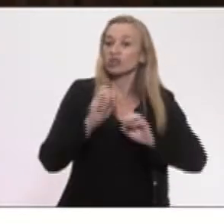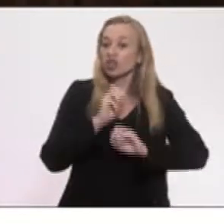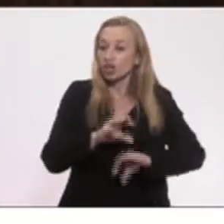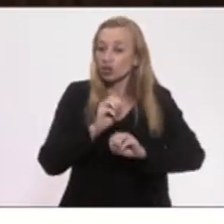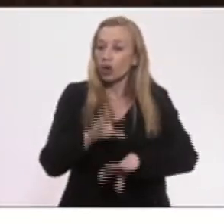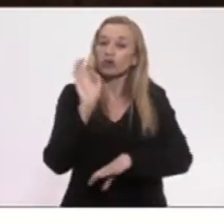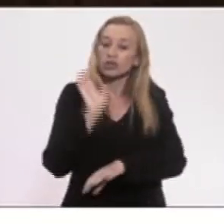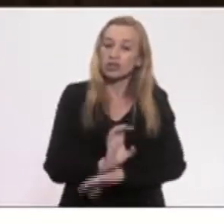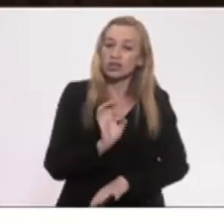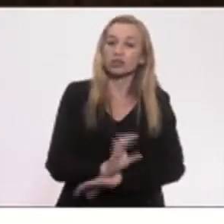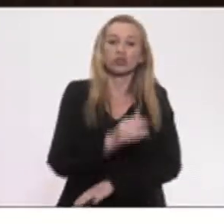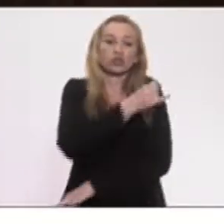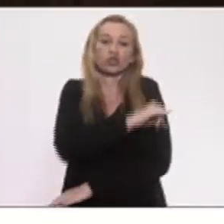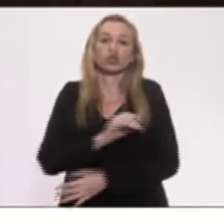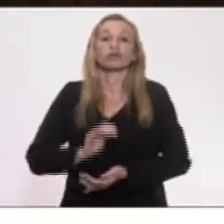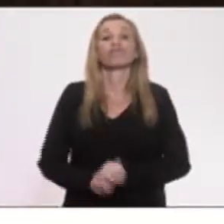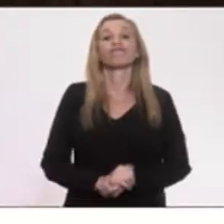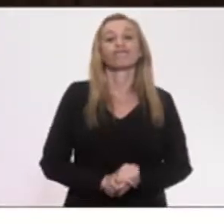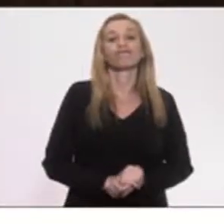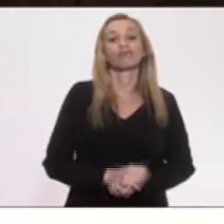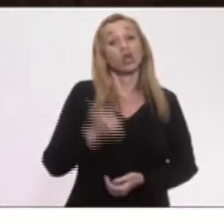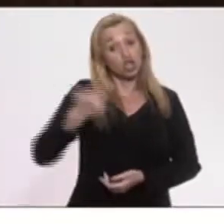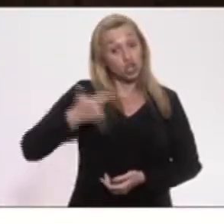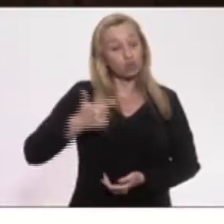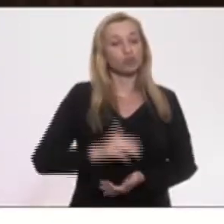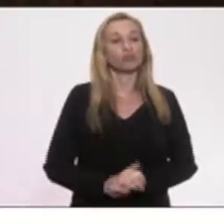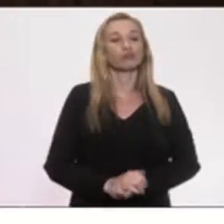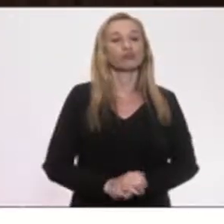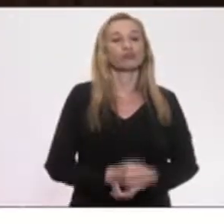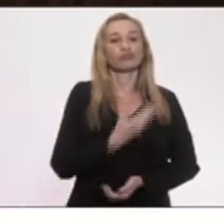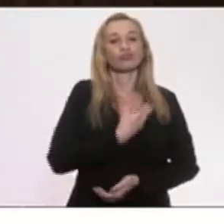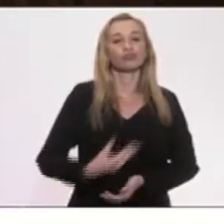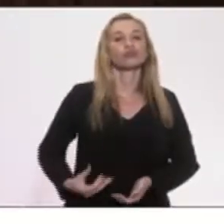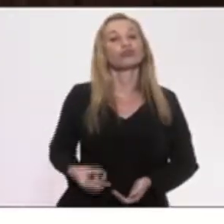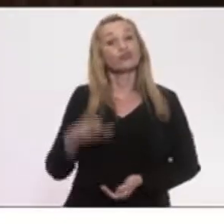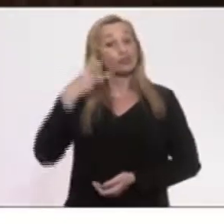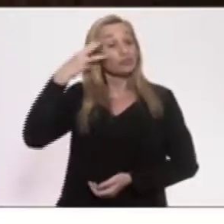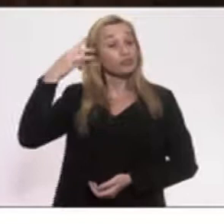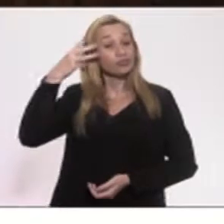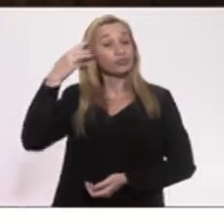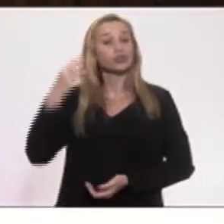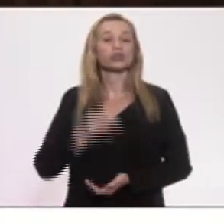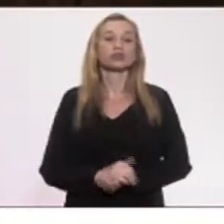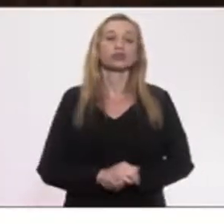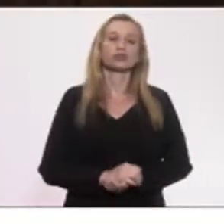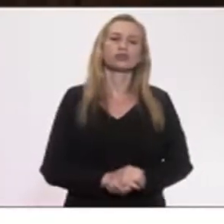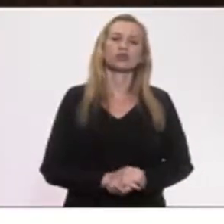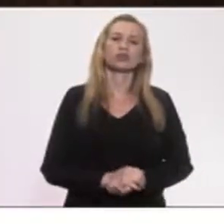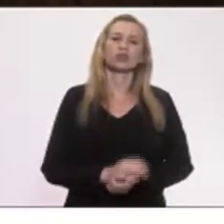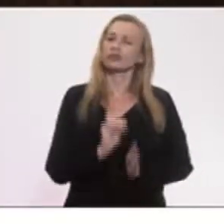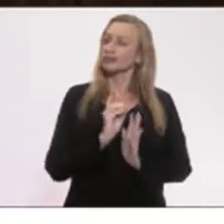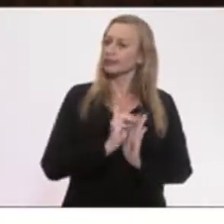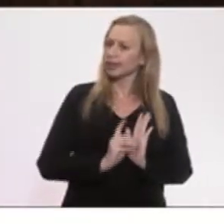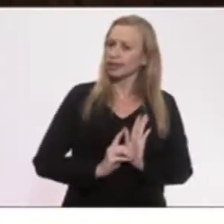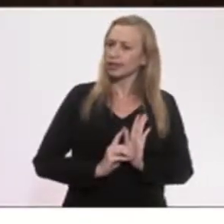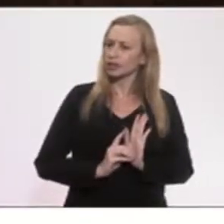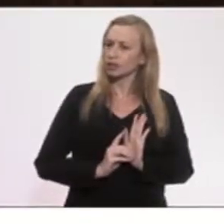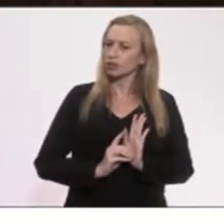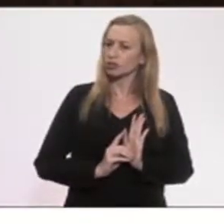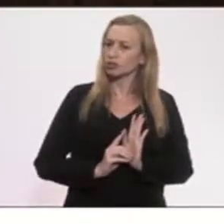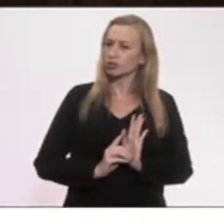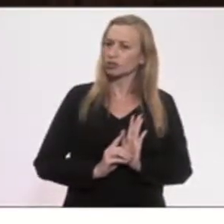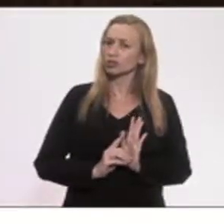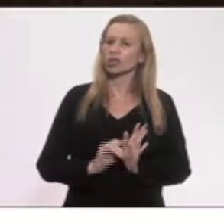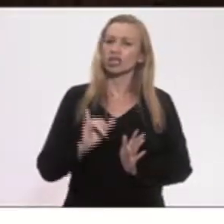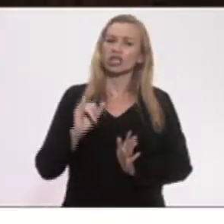do Rio de Janeiro. Pois bem, segundo caso, o governador Witzel decretou, veja Vossa Excelência, a